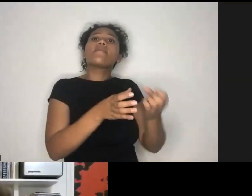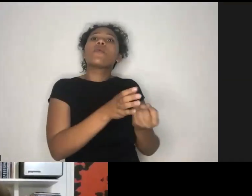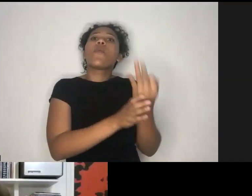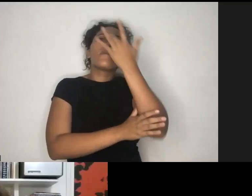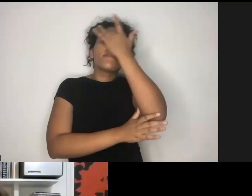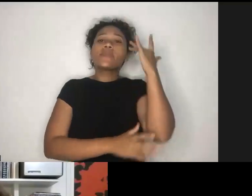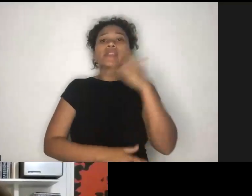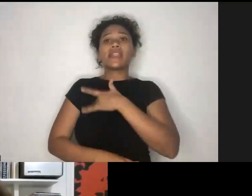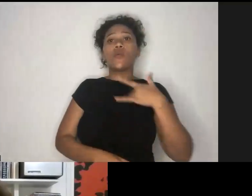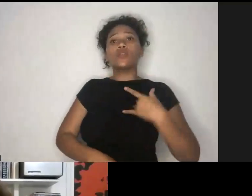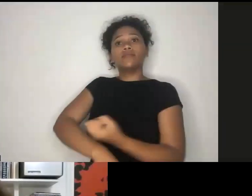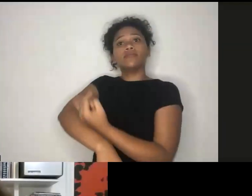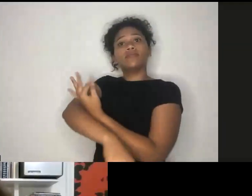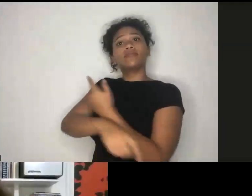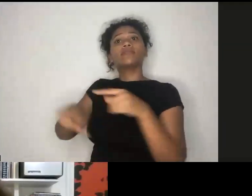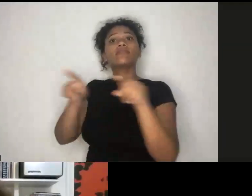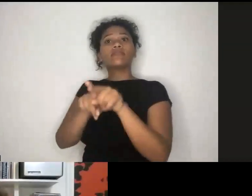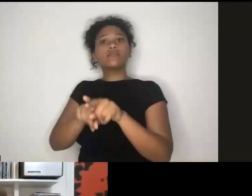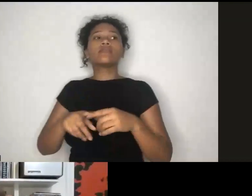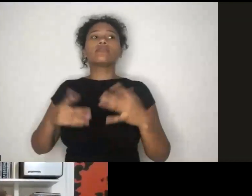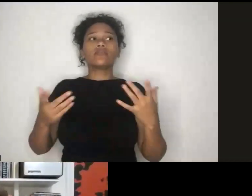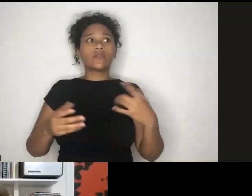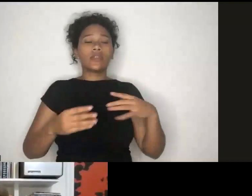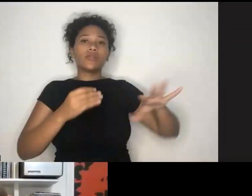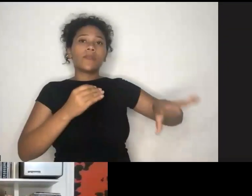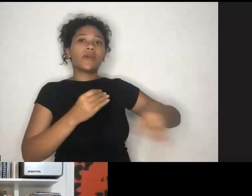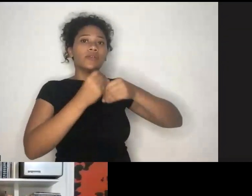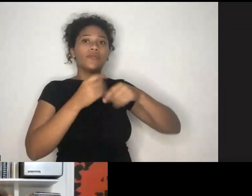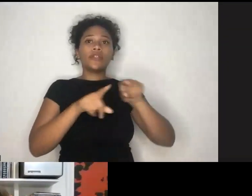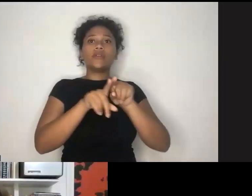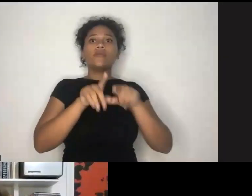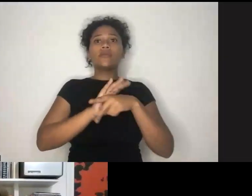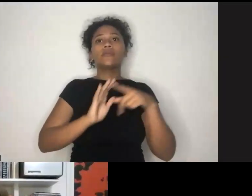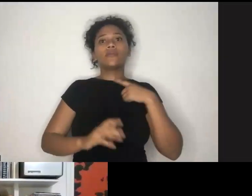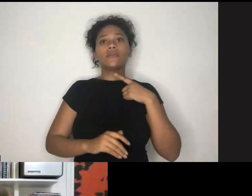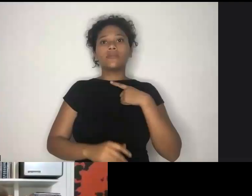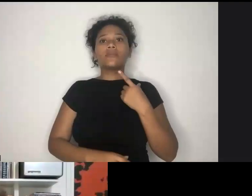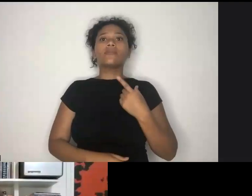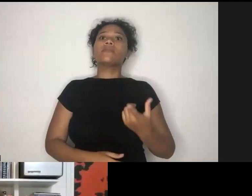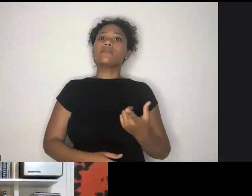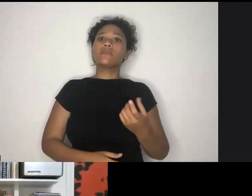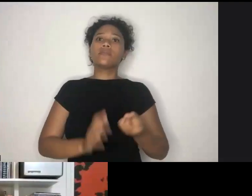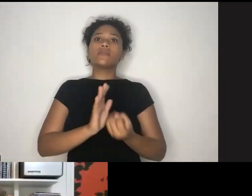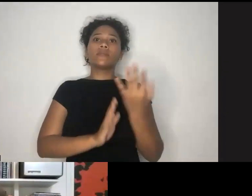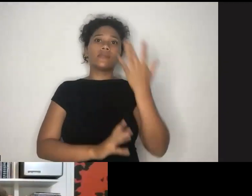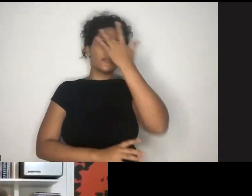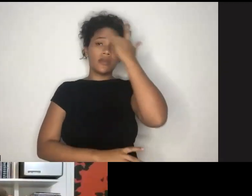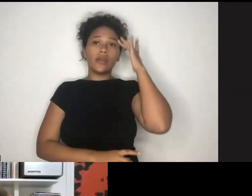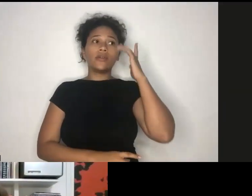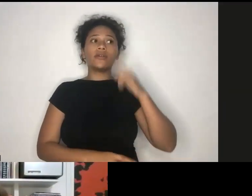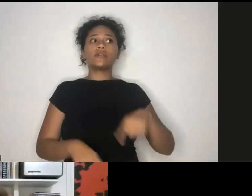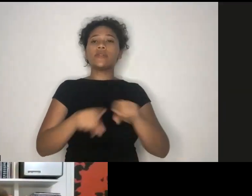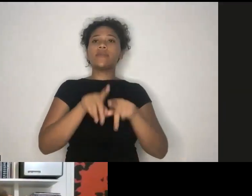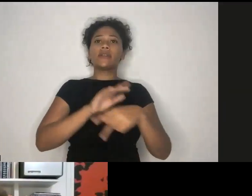nisso tudo e é complementando com a pergunta da Maria busanowski que é quantas pessoas além de você tem na sua equipe para um projeto